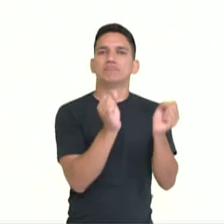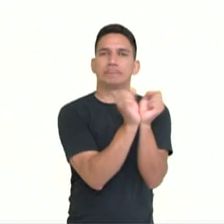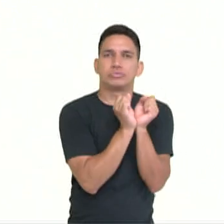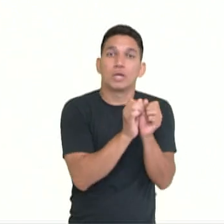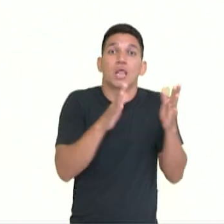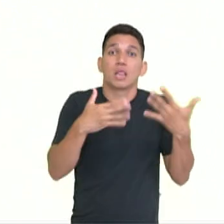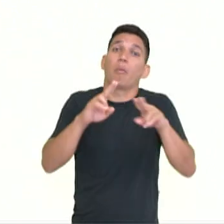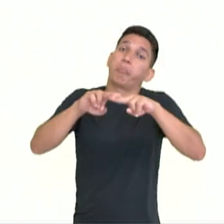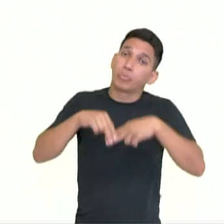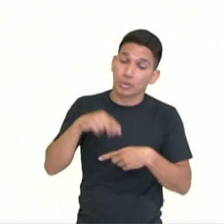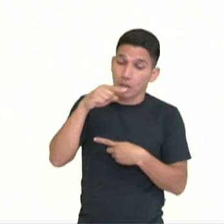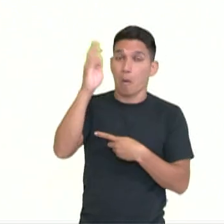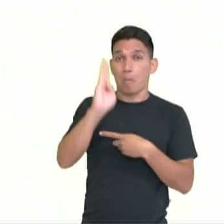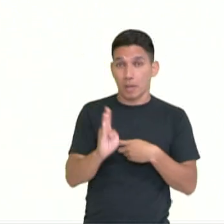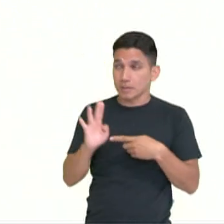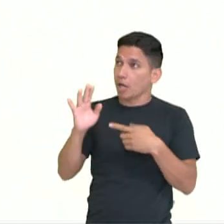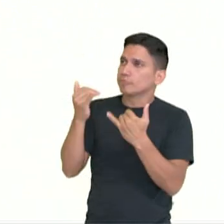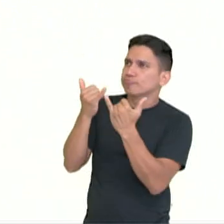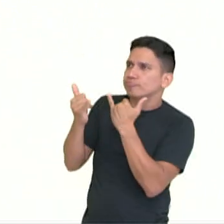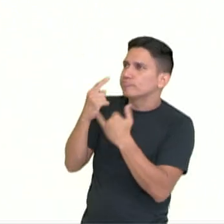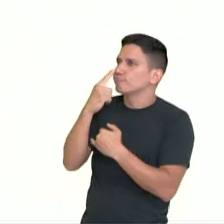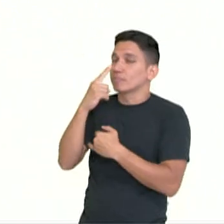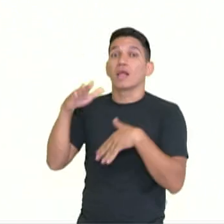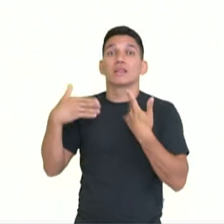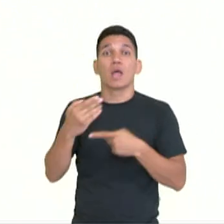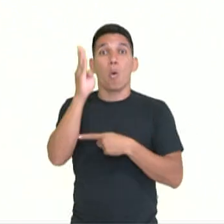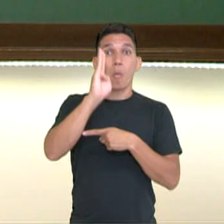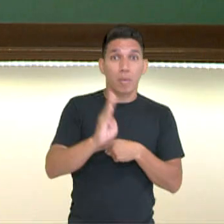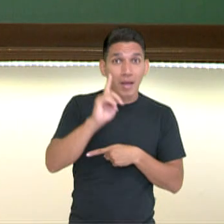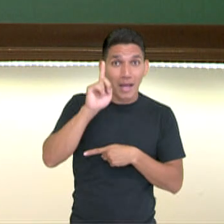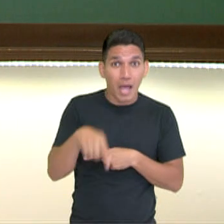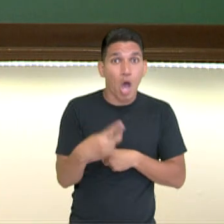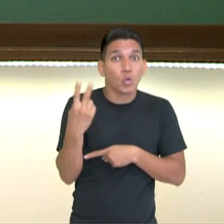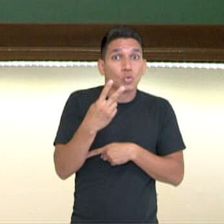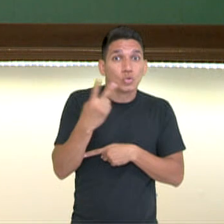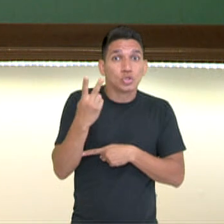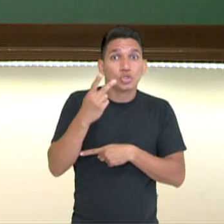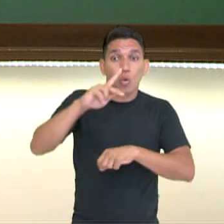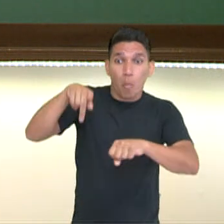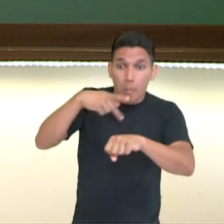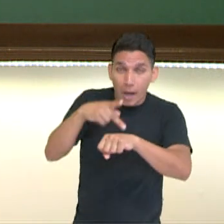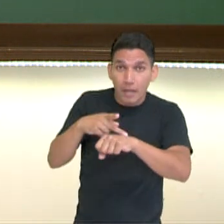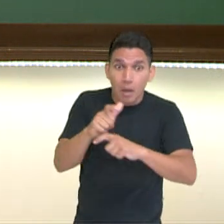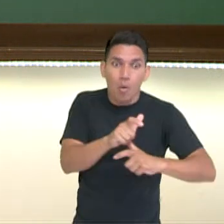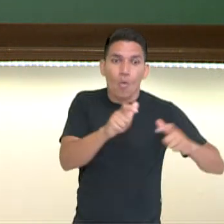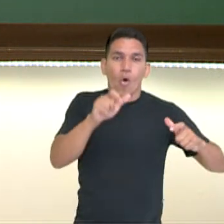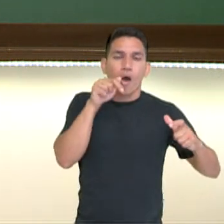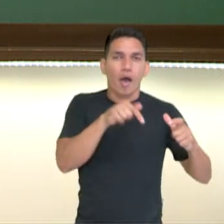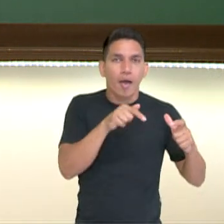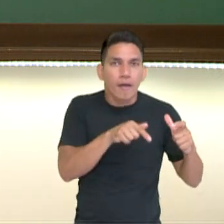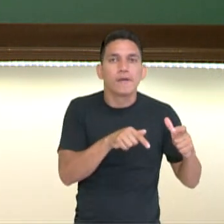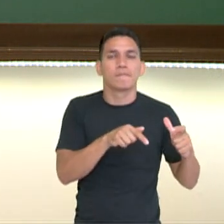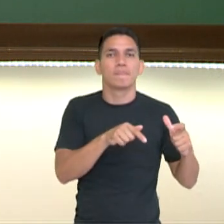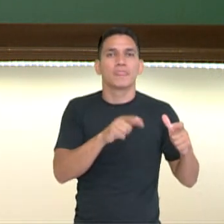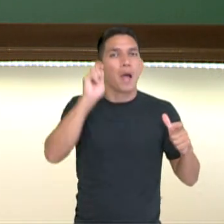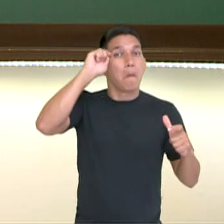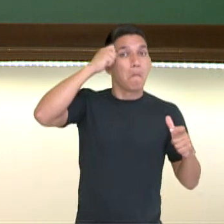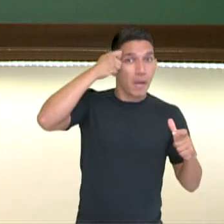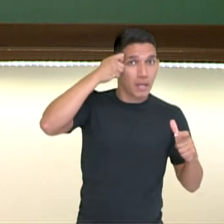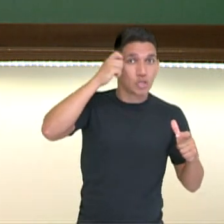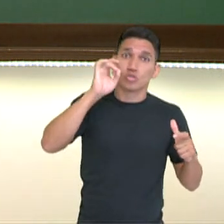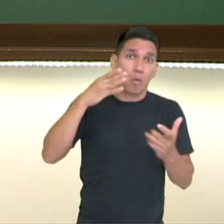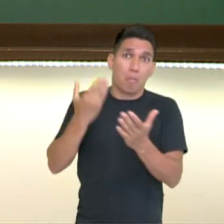muito próxima. Aliás, o Brasil é o segundo país em população negra no mundo, perde para a Nigéria, que fica na